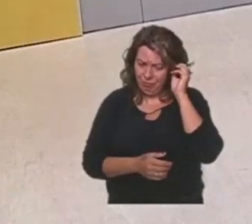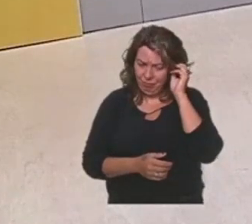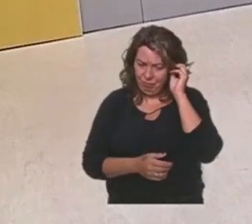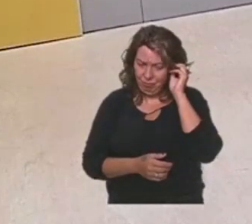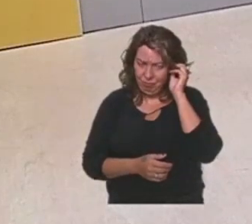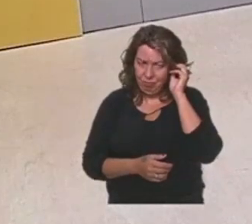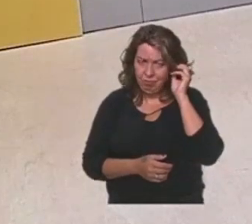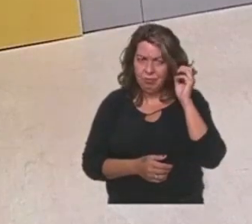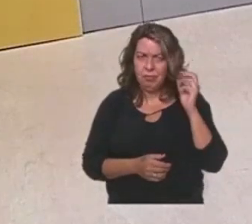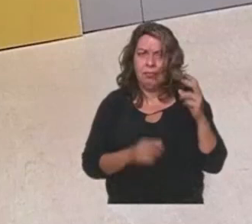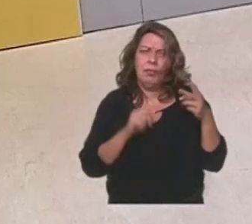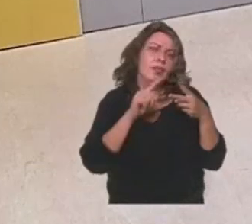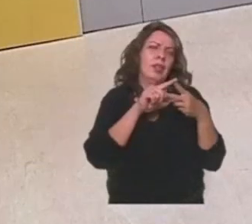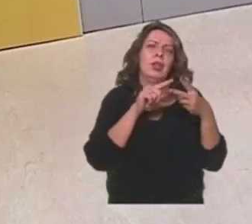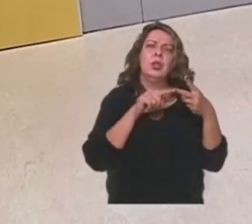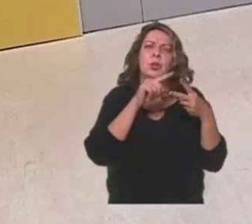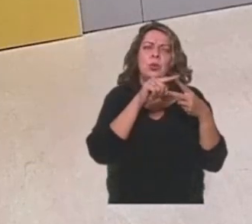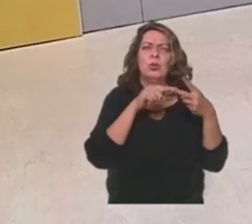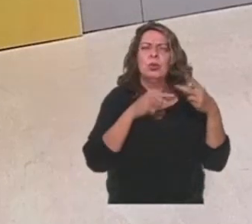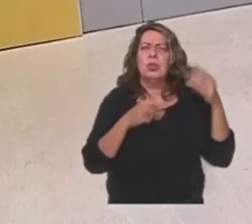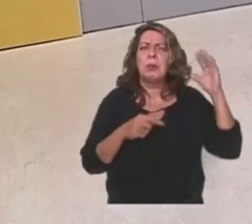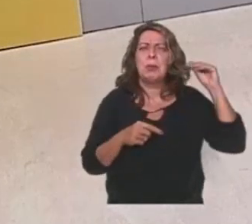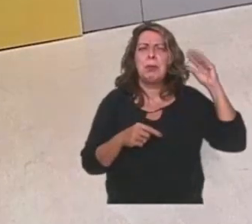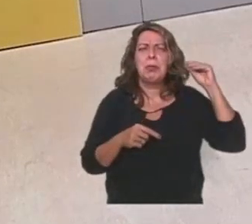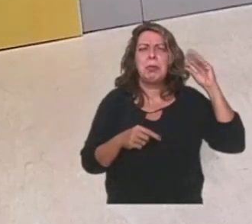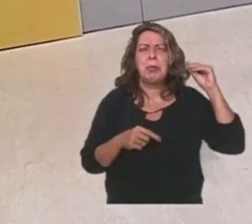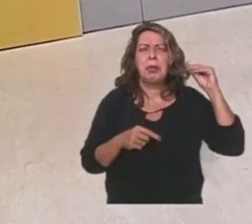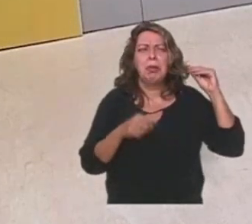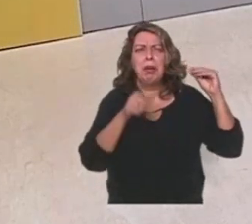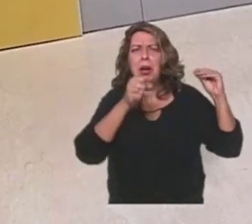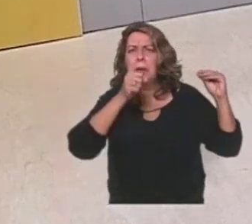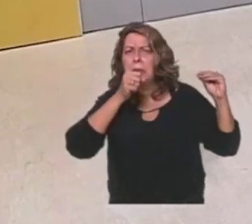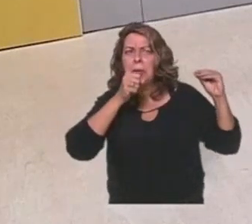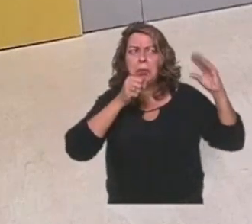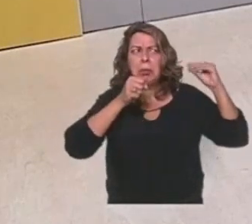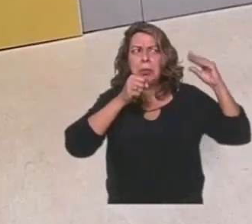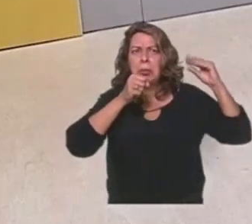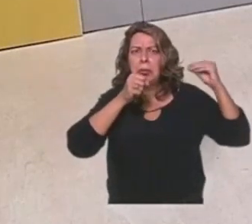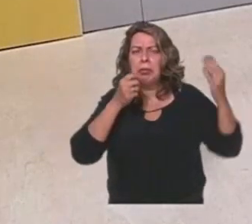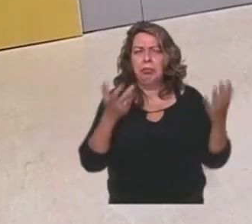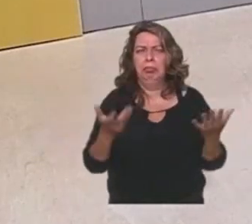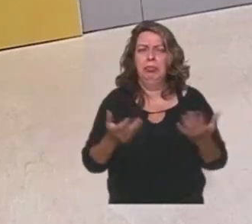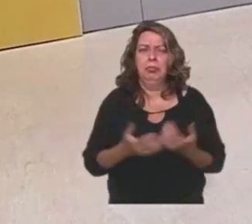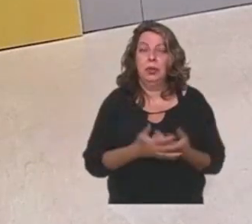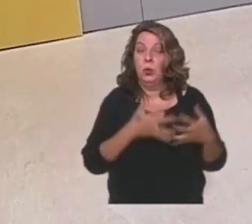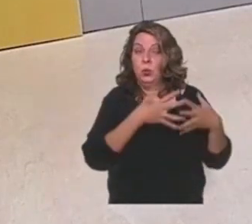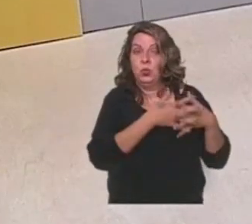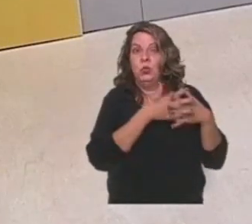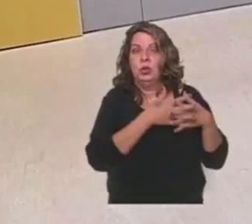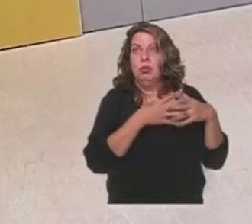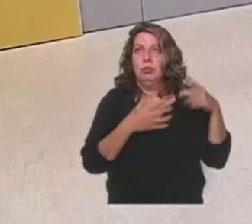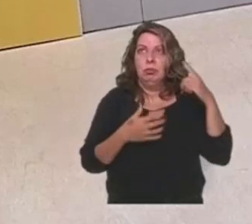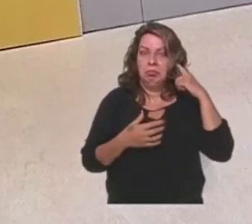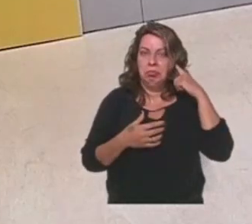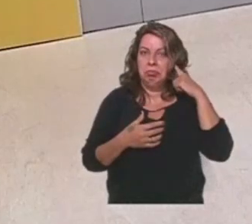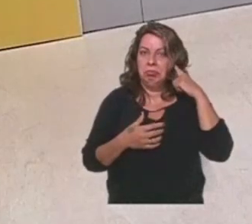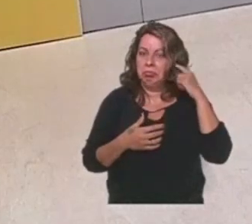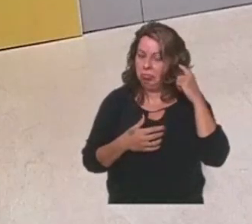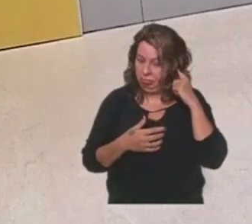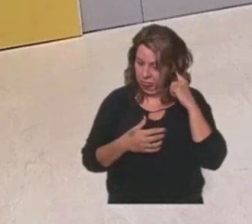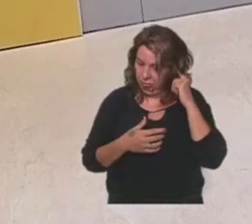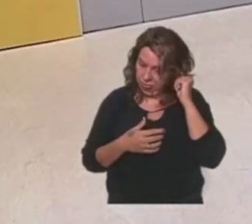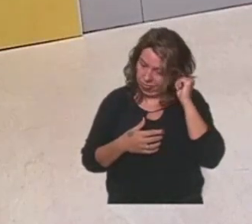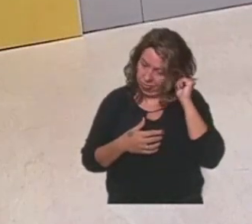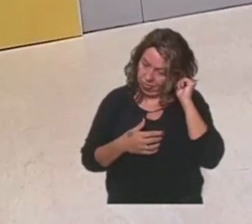todo o estado. Mandar um abração aqui pra turma que tá no Instagram enquanto não começa aqui. Olha... Cremozinho, Dona Nelma e todo mundo junto. Maria Sônia